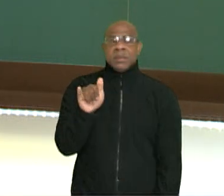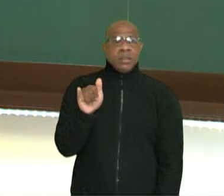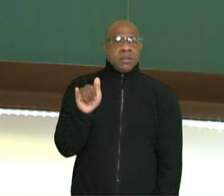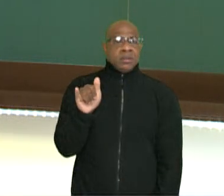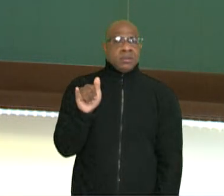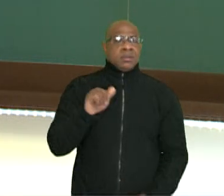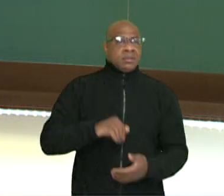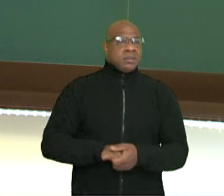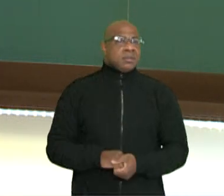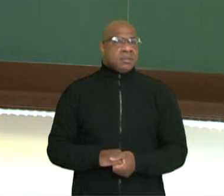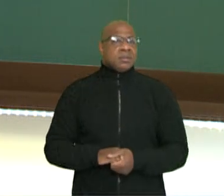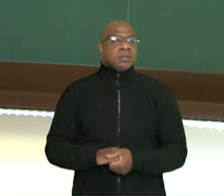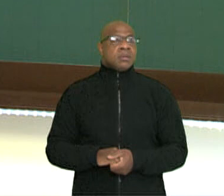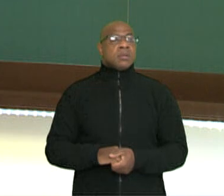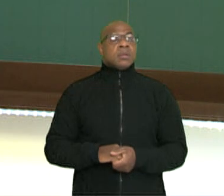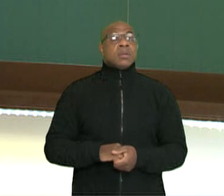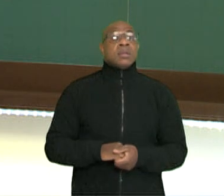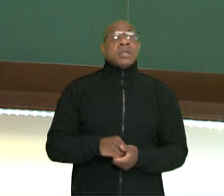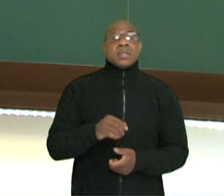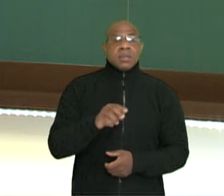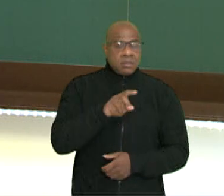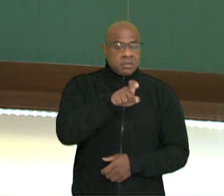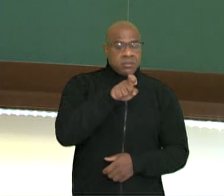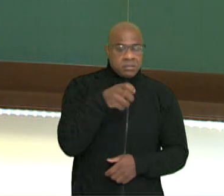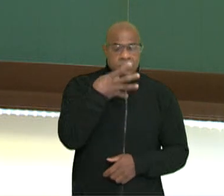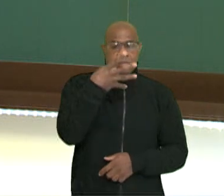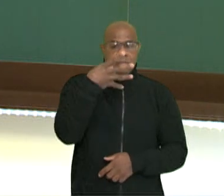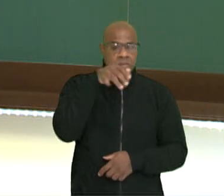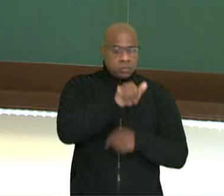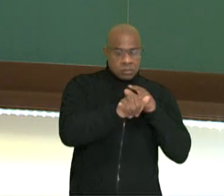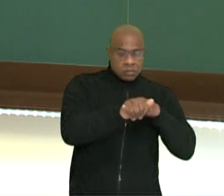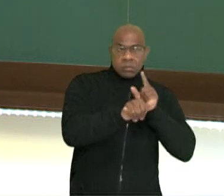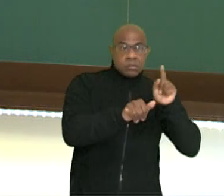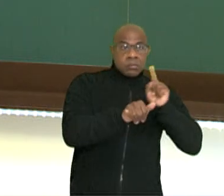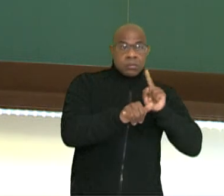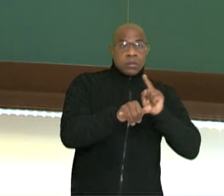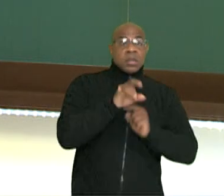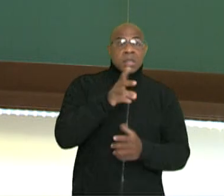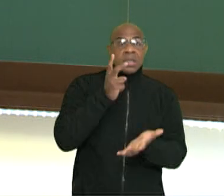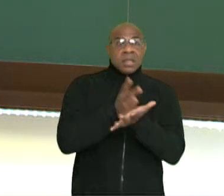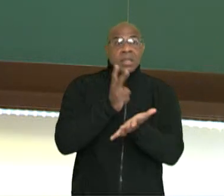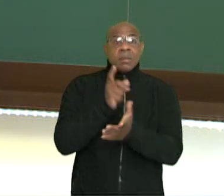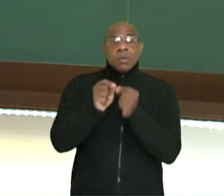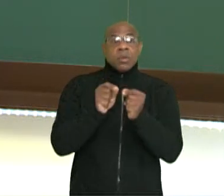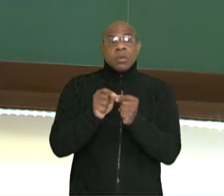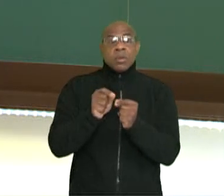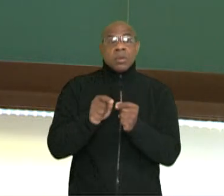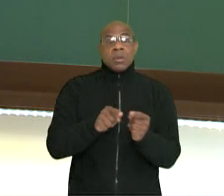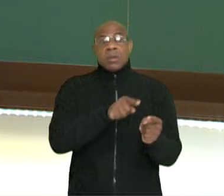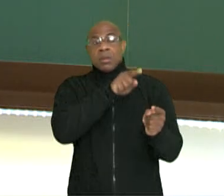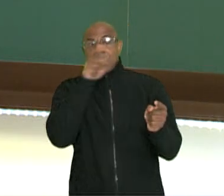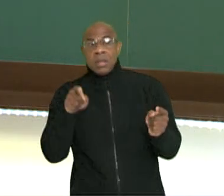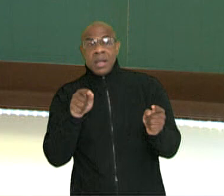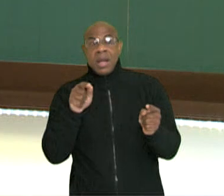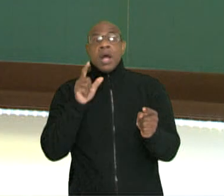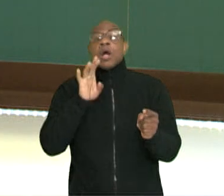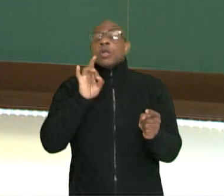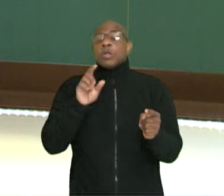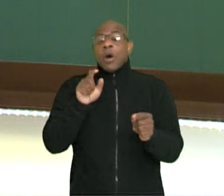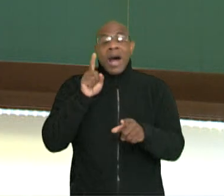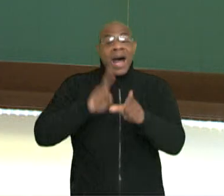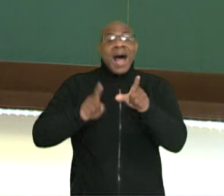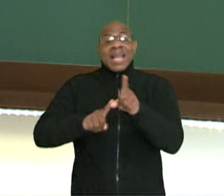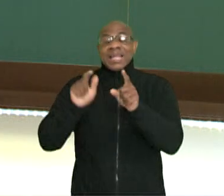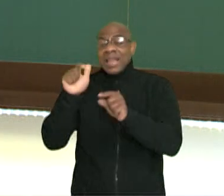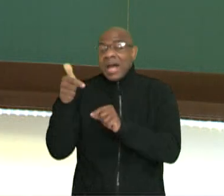fazer? Você não troca x à quarta por y. Você vai trocar sempre a letra que estiver ao quadrado pela